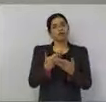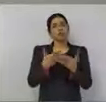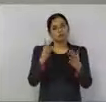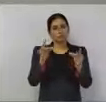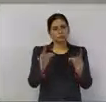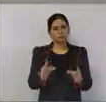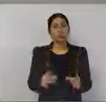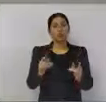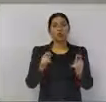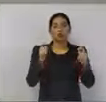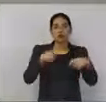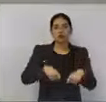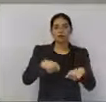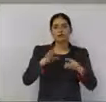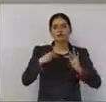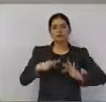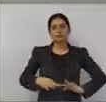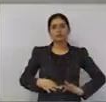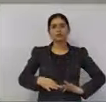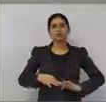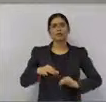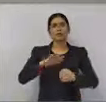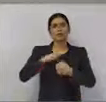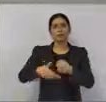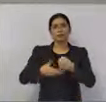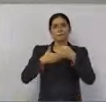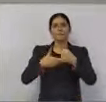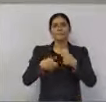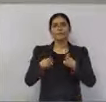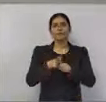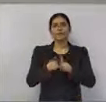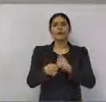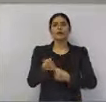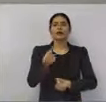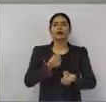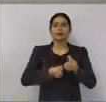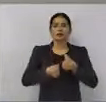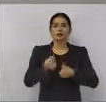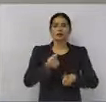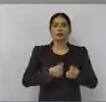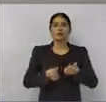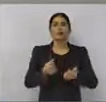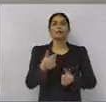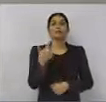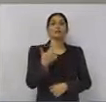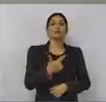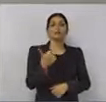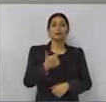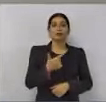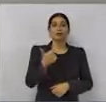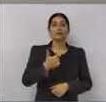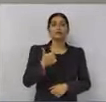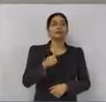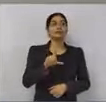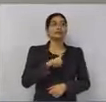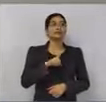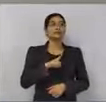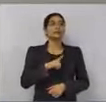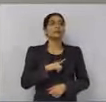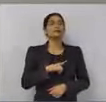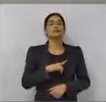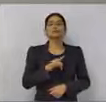técnico, ambiental e econômico. A segunda situação é em relação ao monitoramento de efluentes.